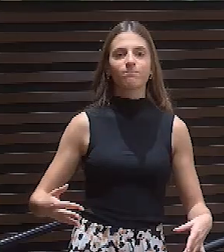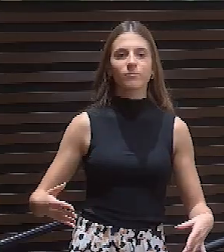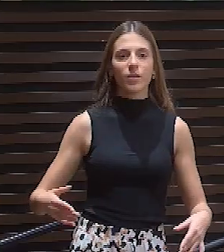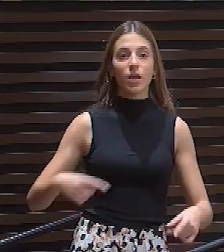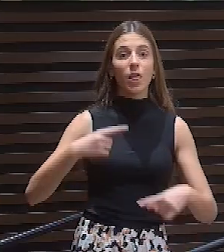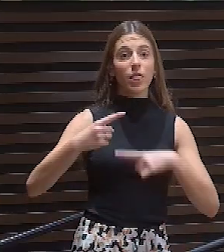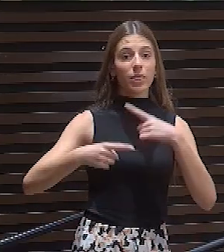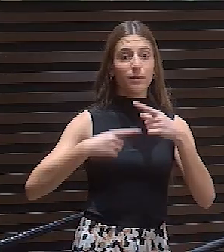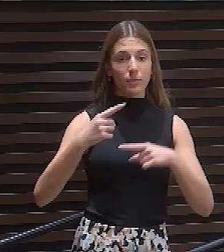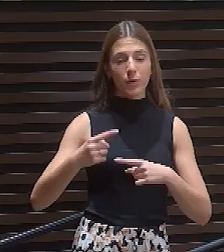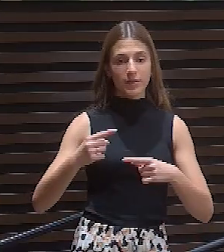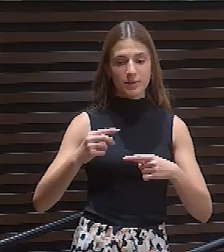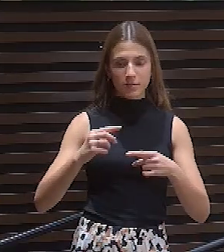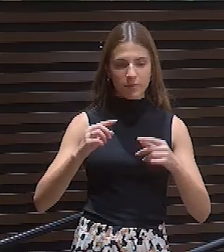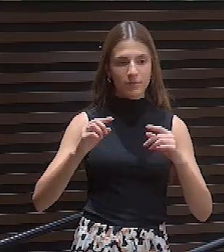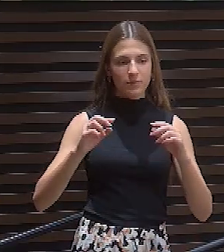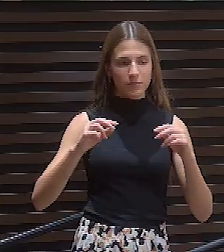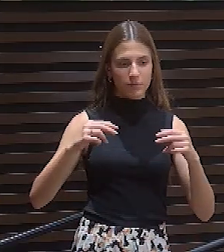7 dias.